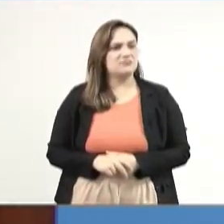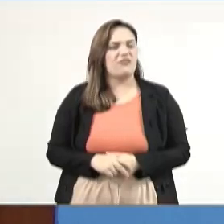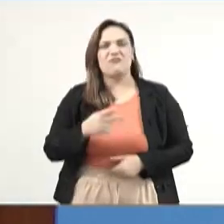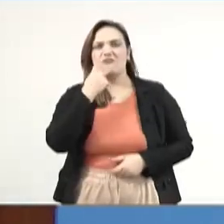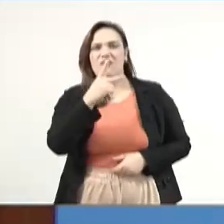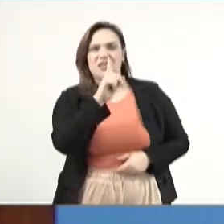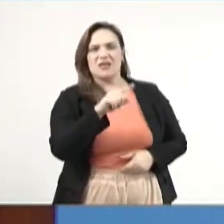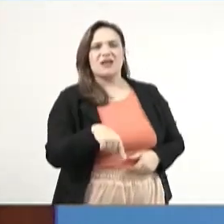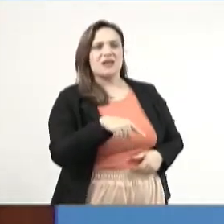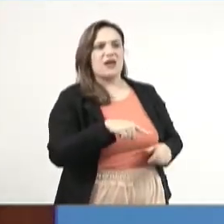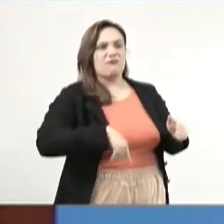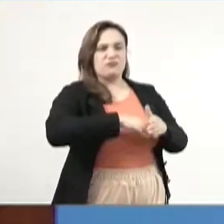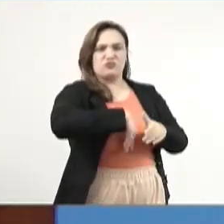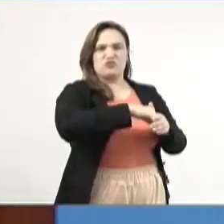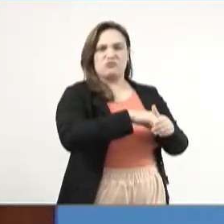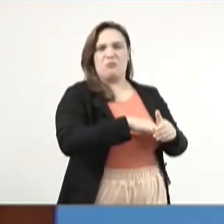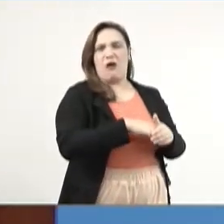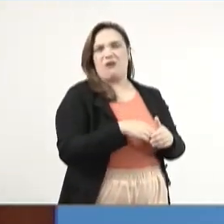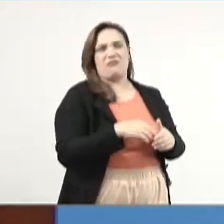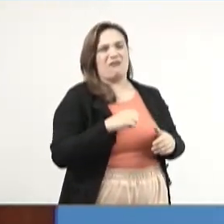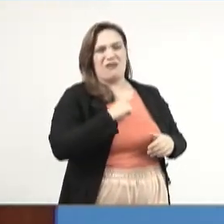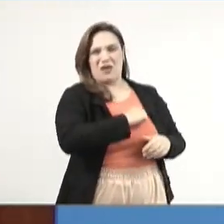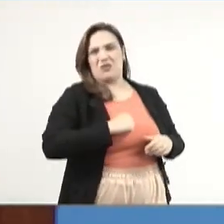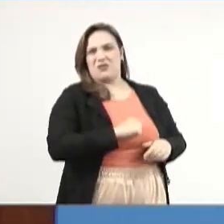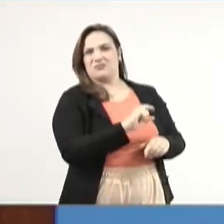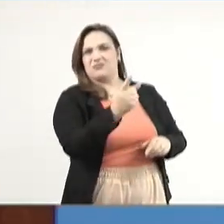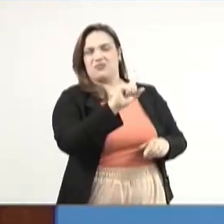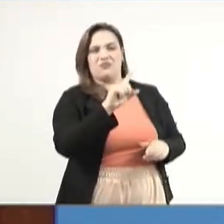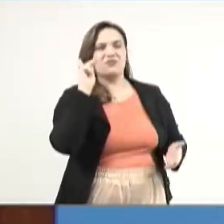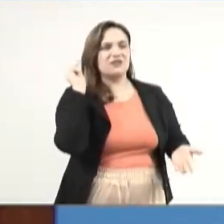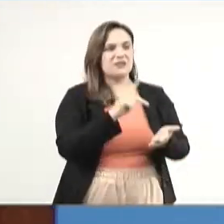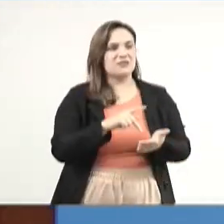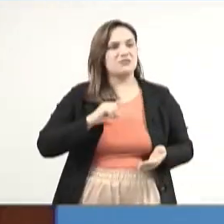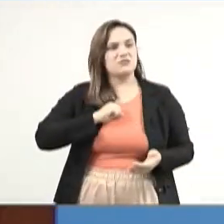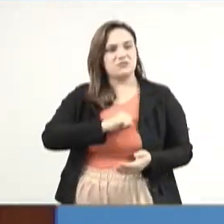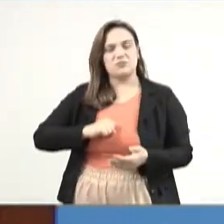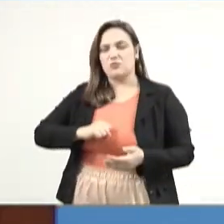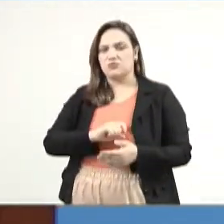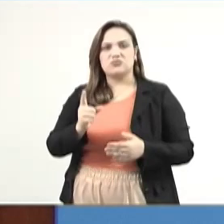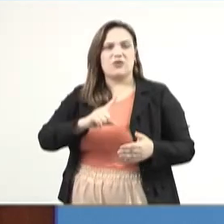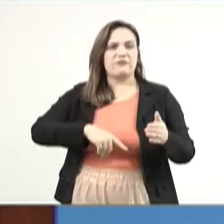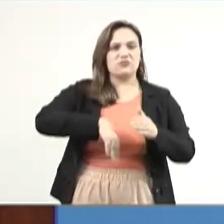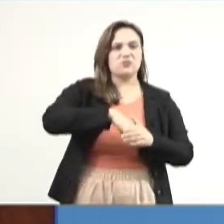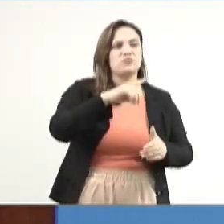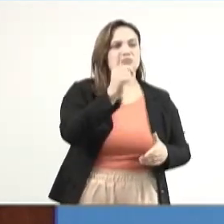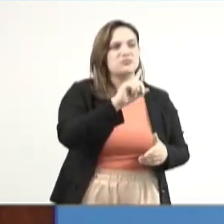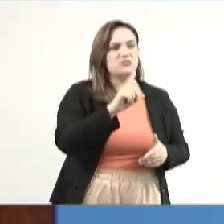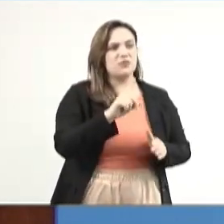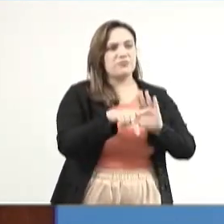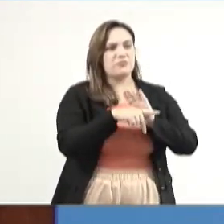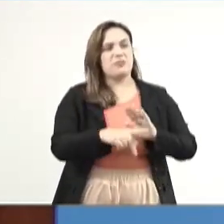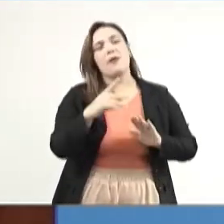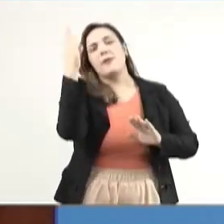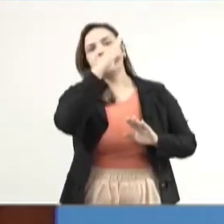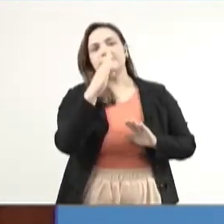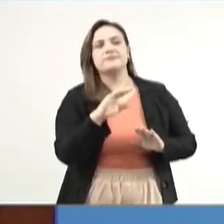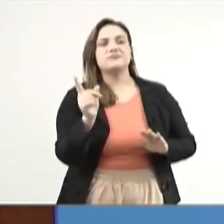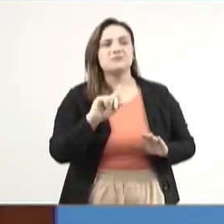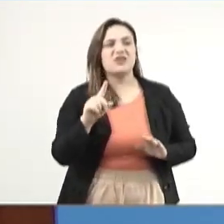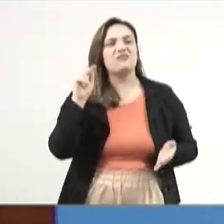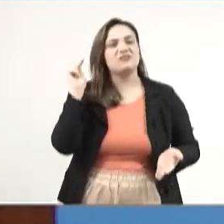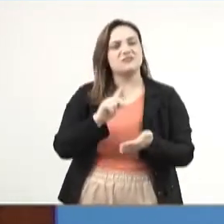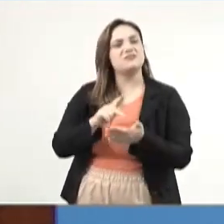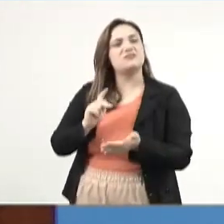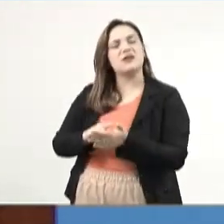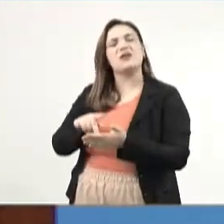de futebol. Esses caras que ficam aí de graça. Herói não é jogador de futebol, de seleção brasileira. Quem está lá